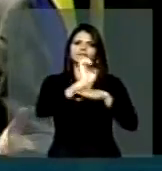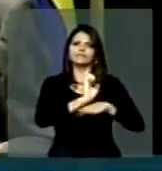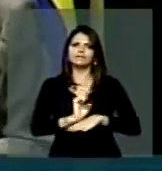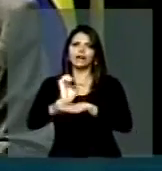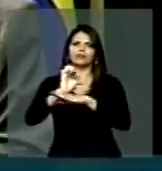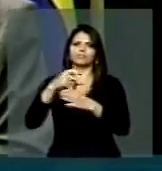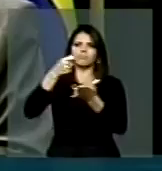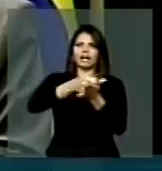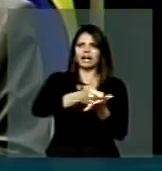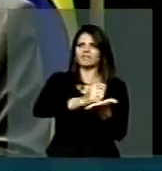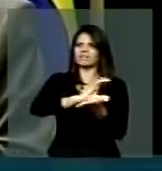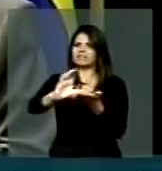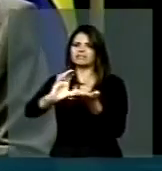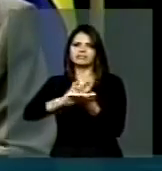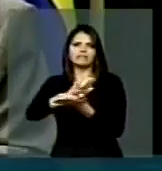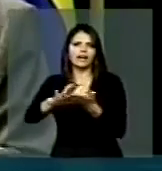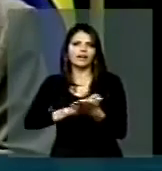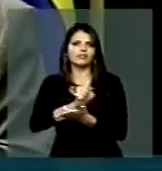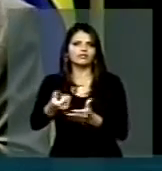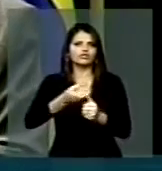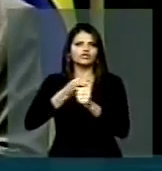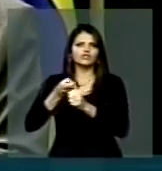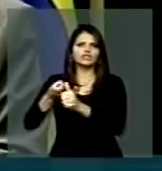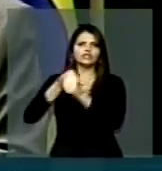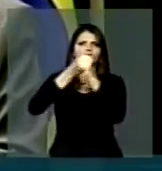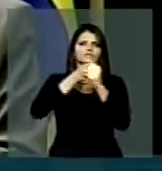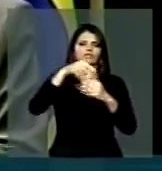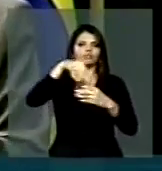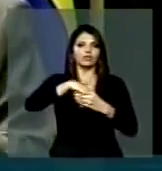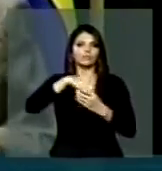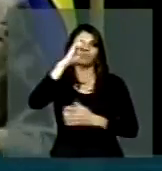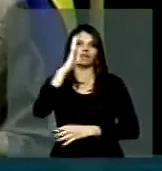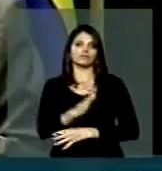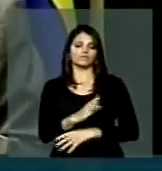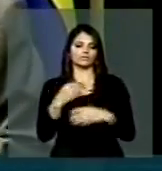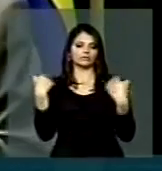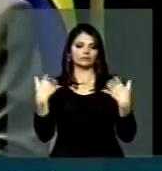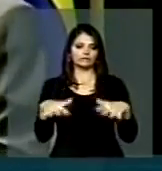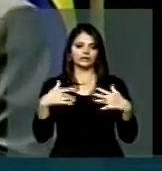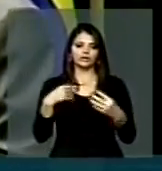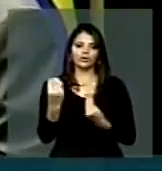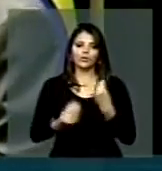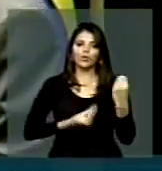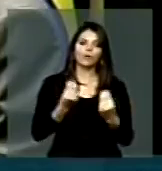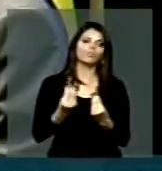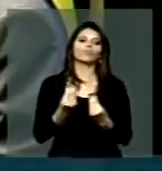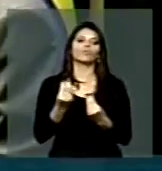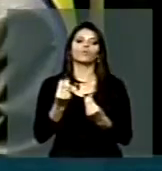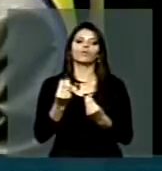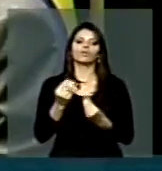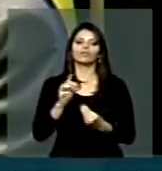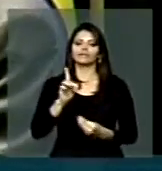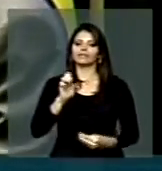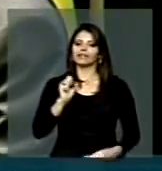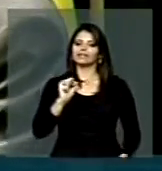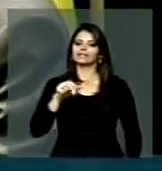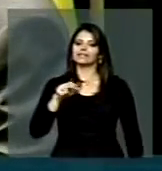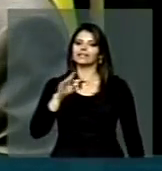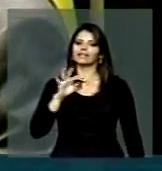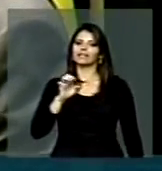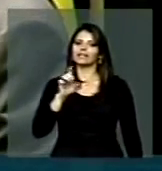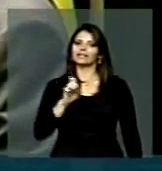Ninguém pagava ninguém. Como refazer tudo isso aqui internamente? Como desindexar a economia, que foi